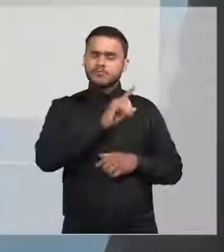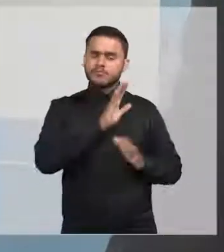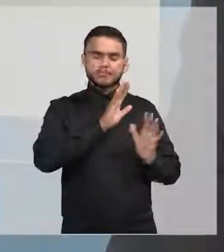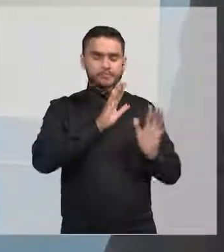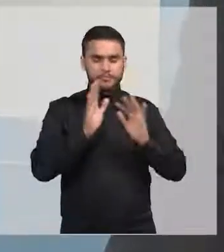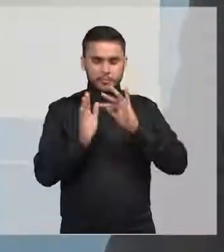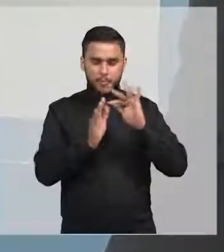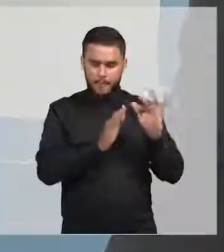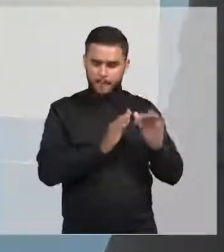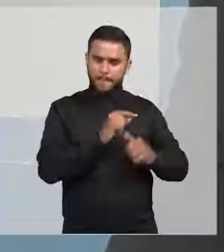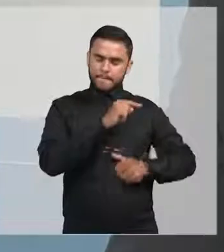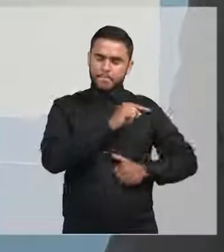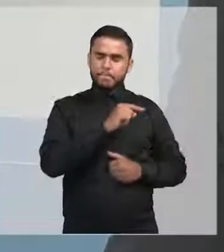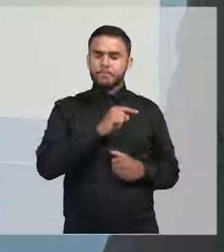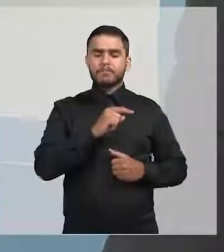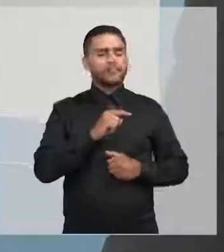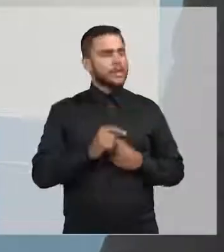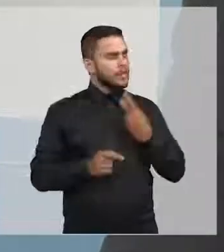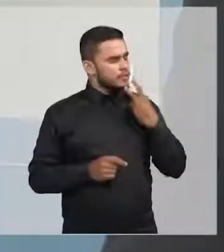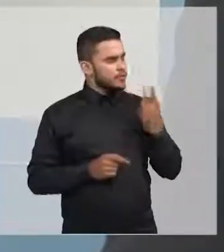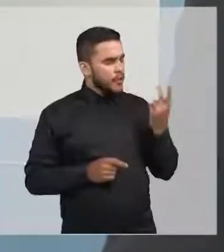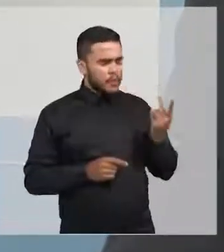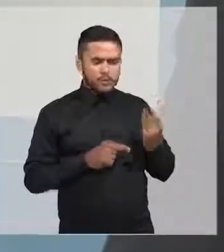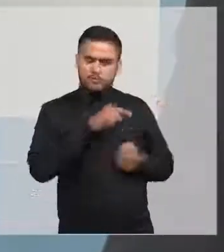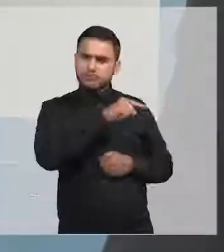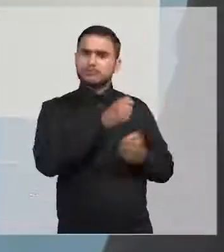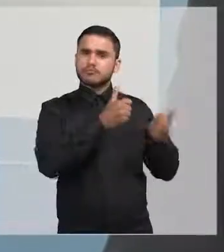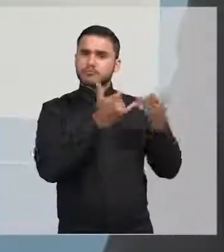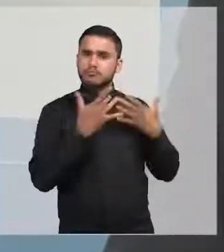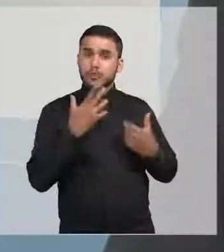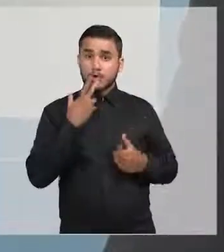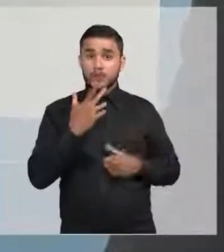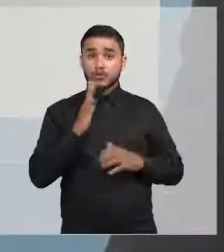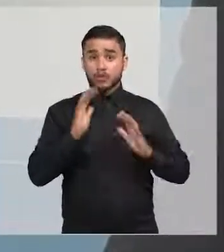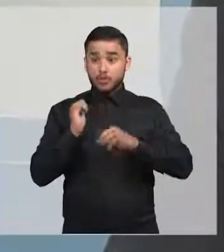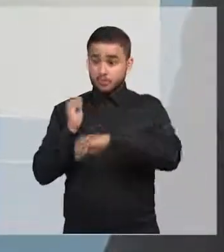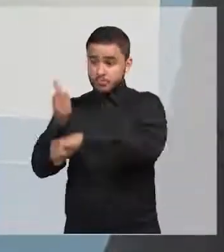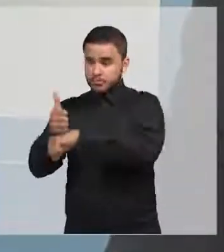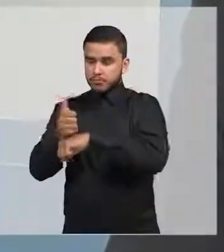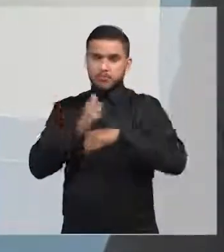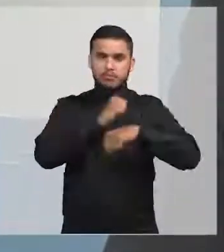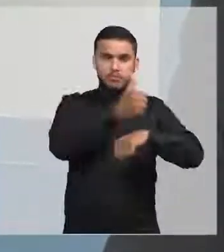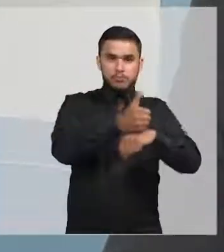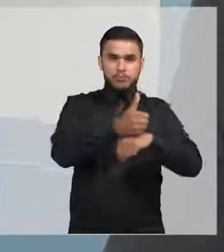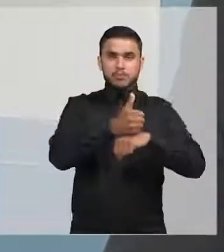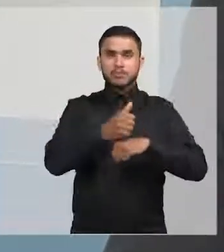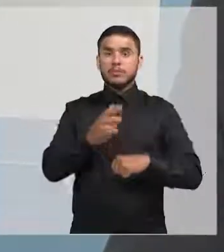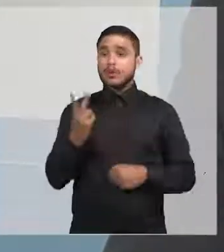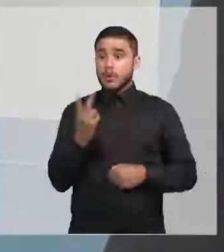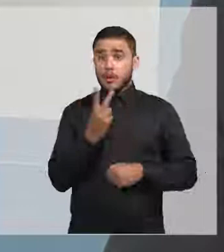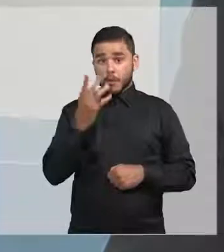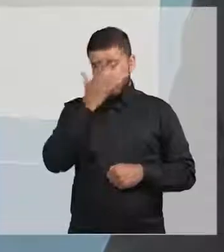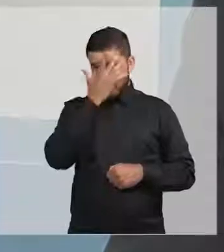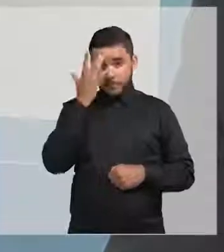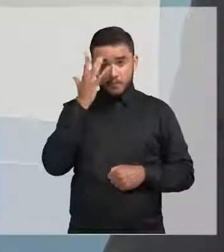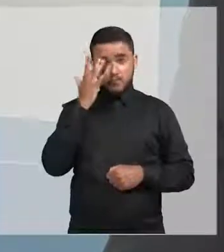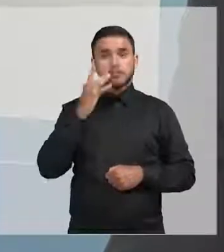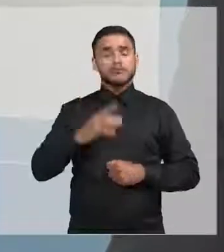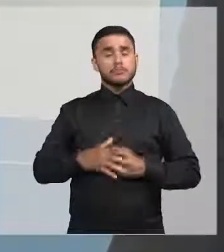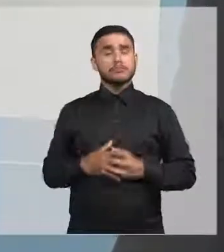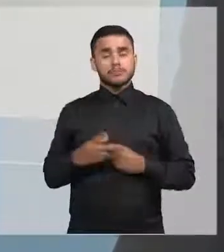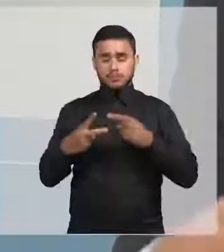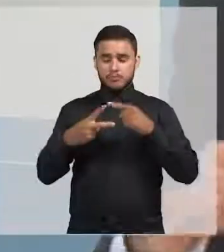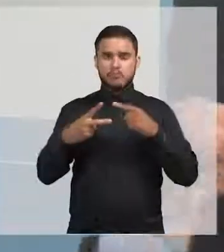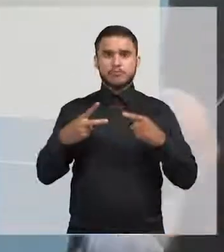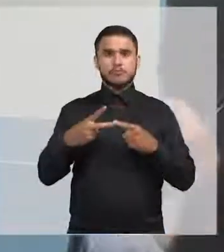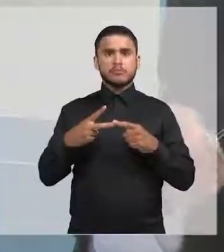o Luiz falou, coisa muito interessante que ele falou. Ele entregou 2 ministérios. Superministérios. A 2 pessoas que viram quase uma